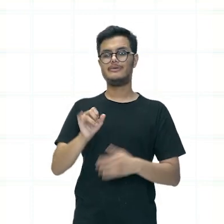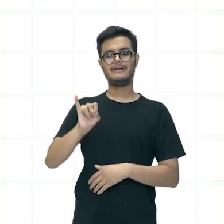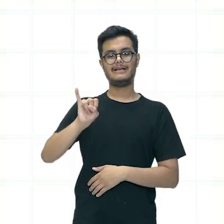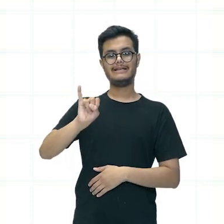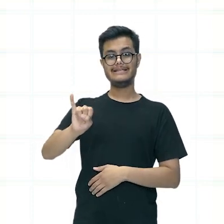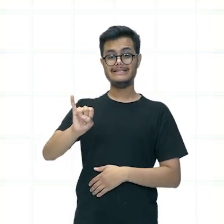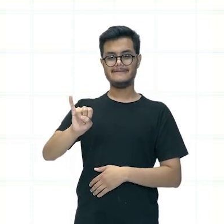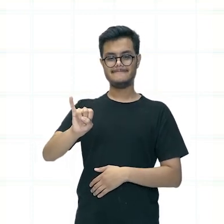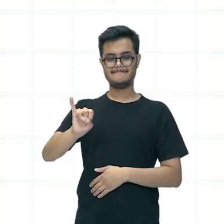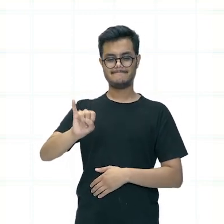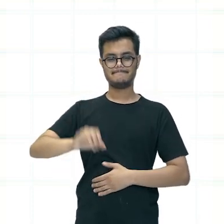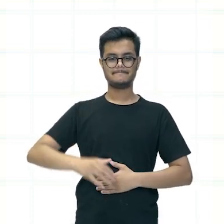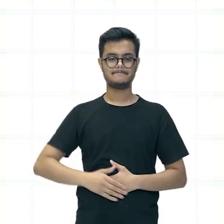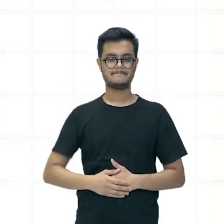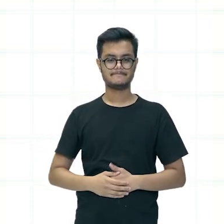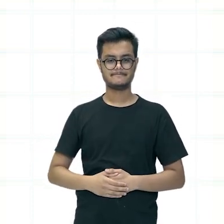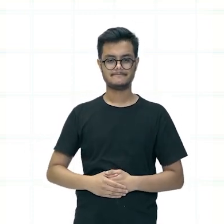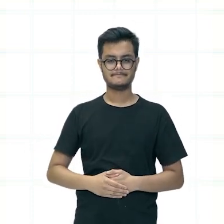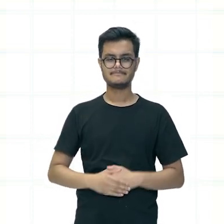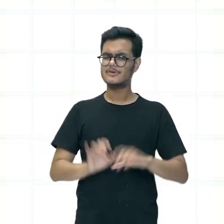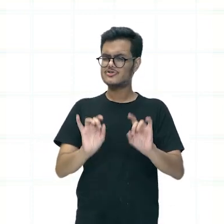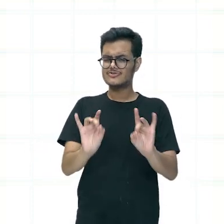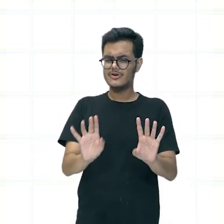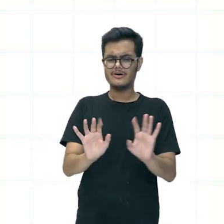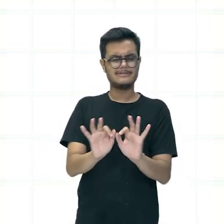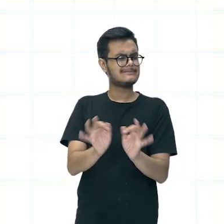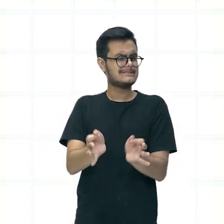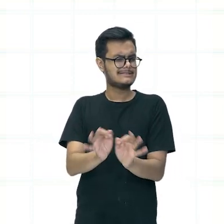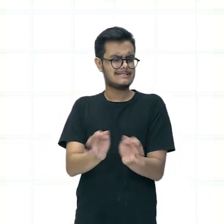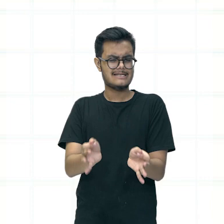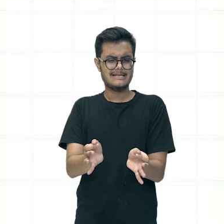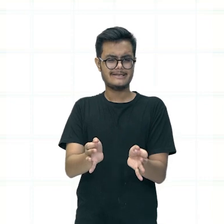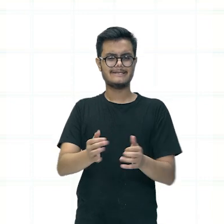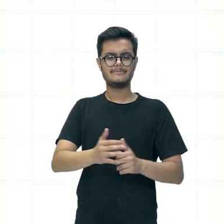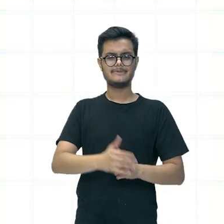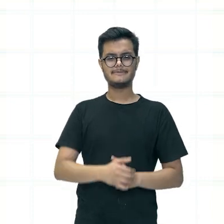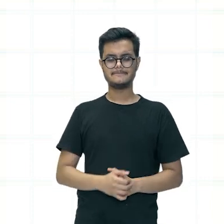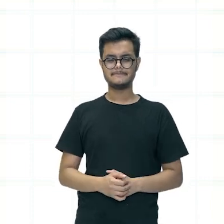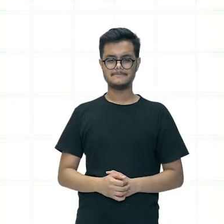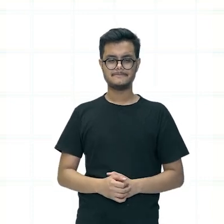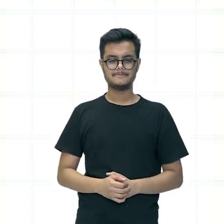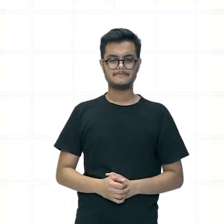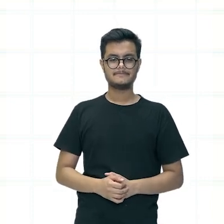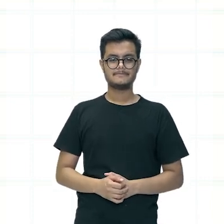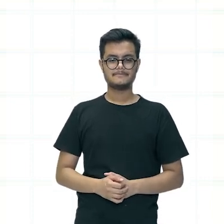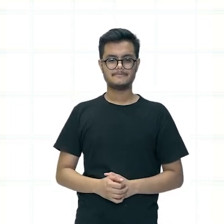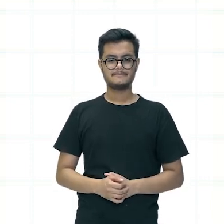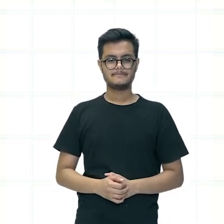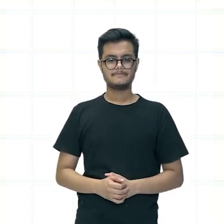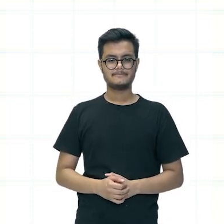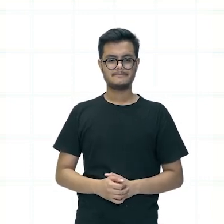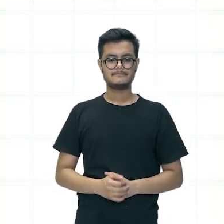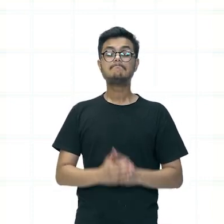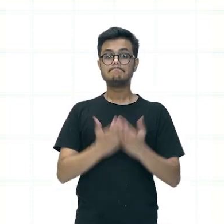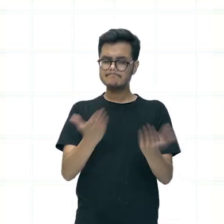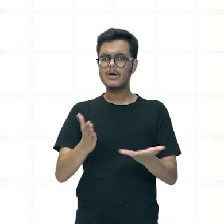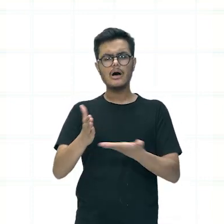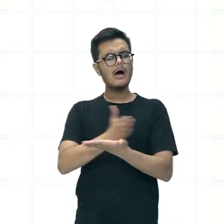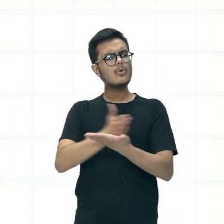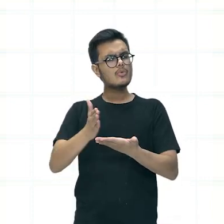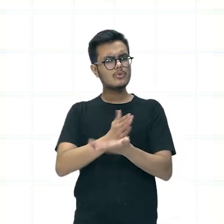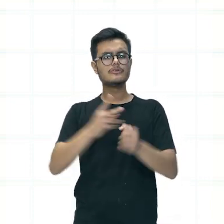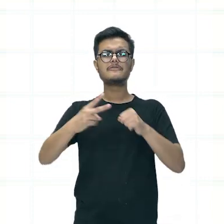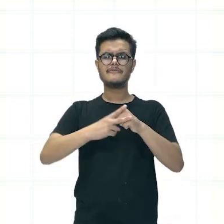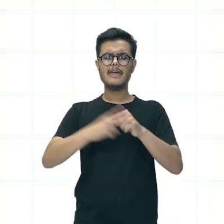E, tá? A letra I. É só isso. E sempre, gente, no final das contas, por mais que tenhamos as